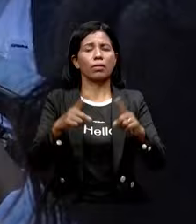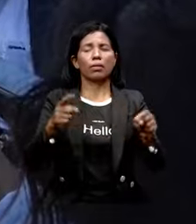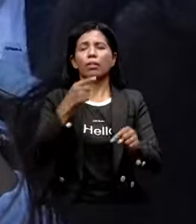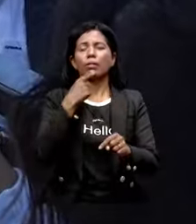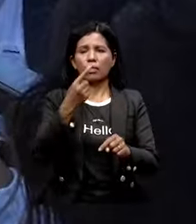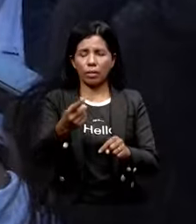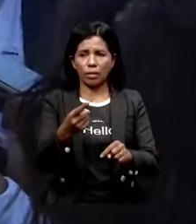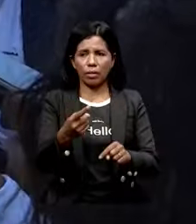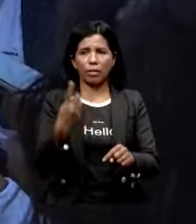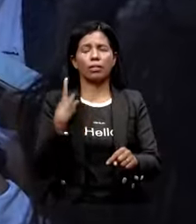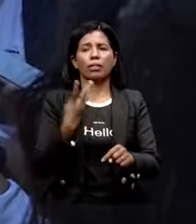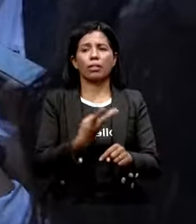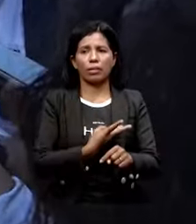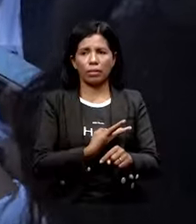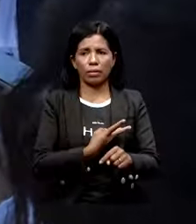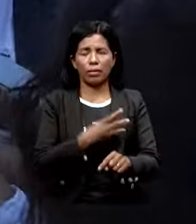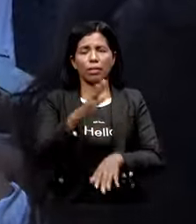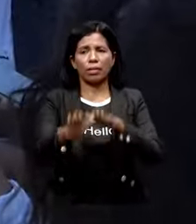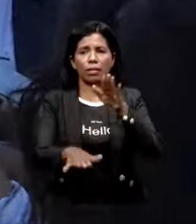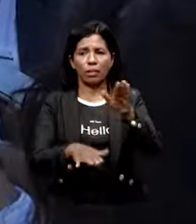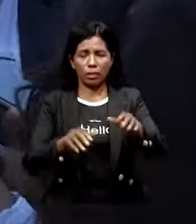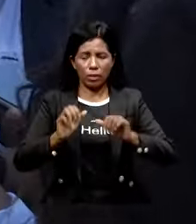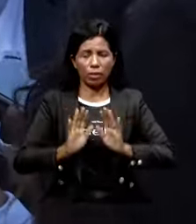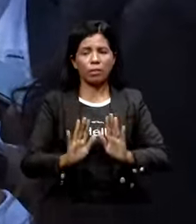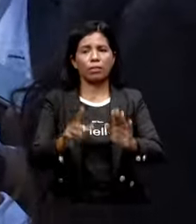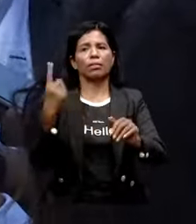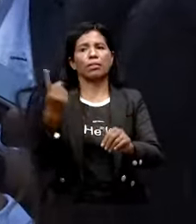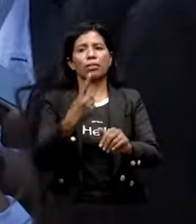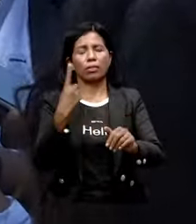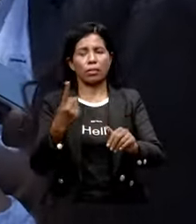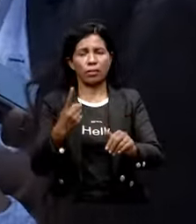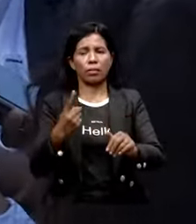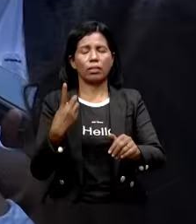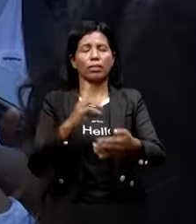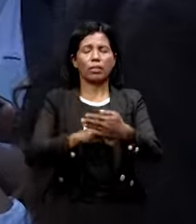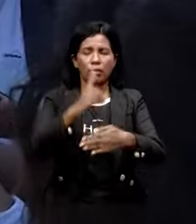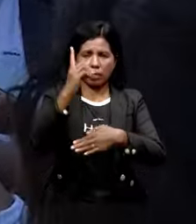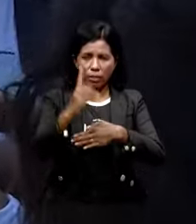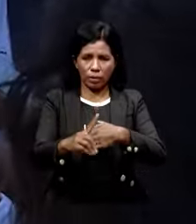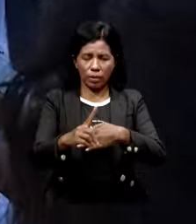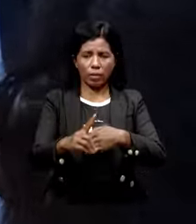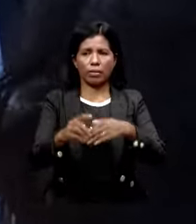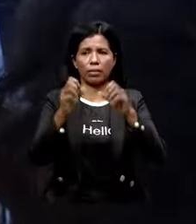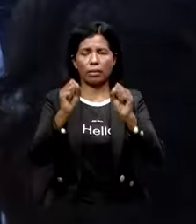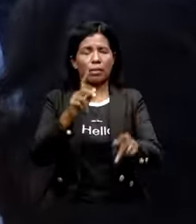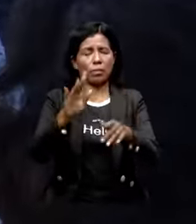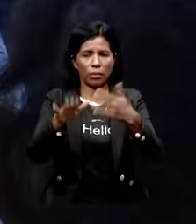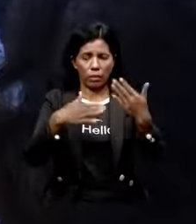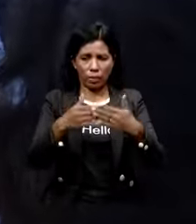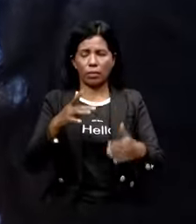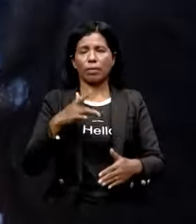Cata Ita, Lao, Dudu Nafatim. Tudo não vai ter desenvolvimento, o povo toma que